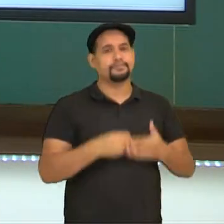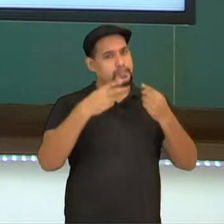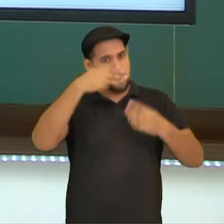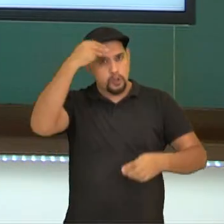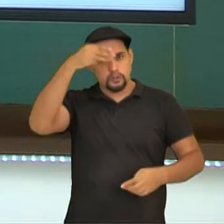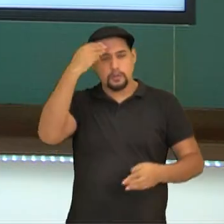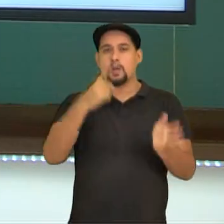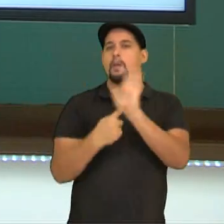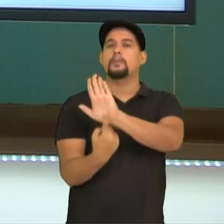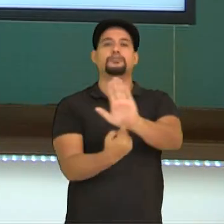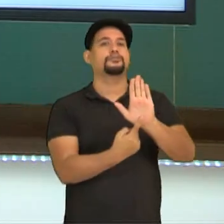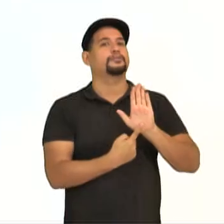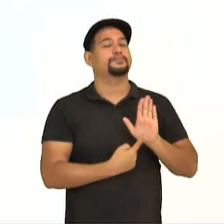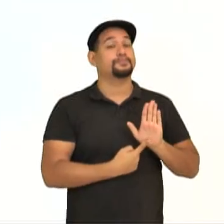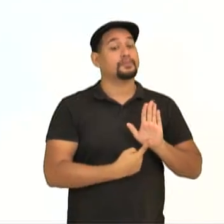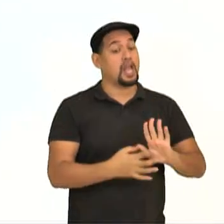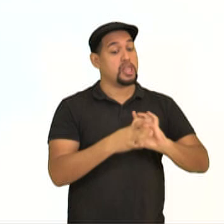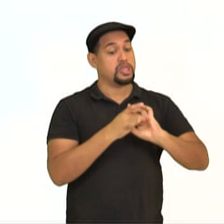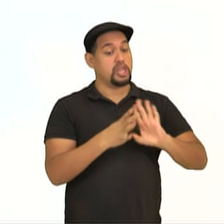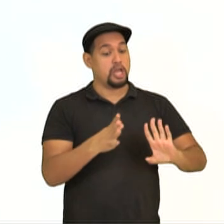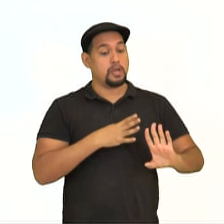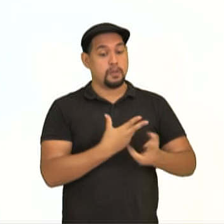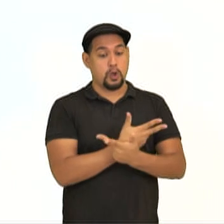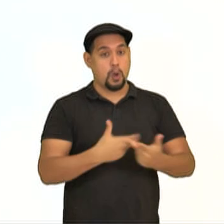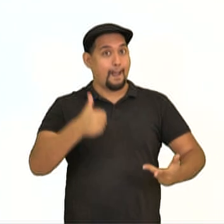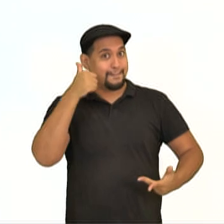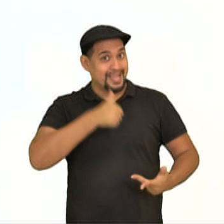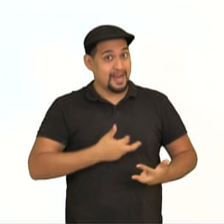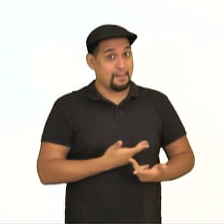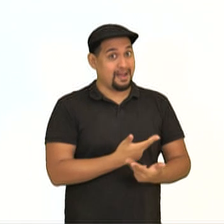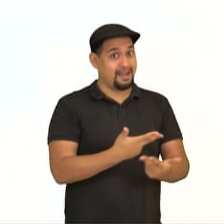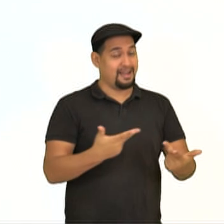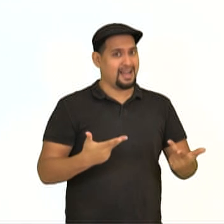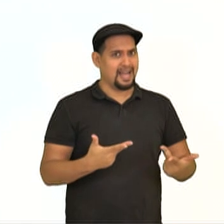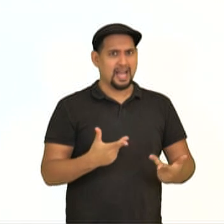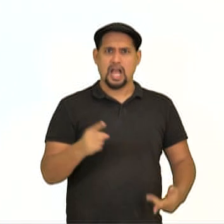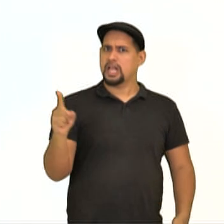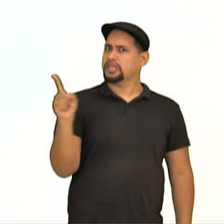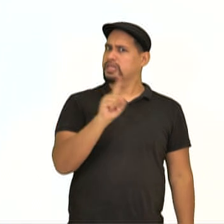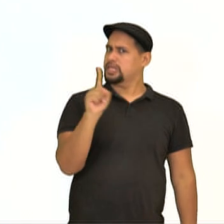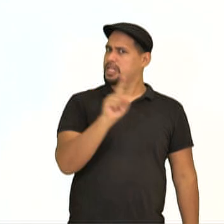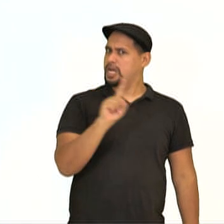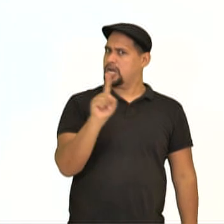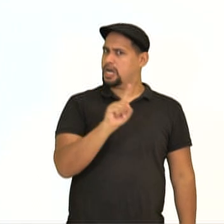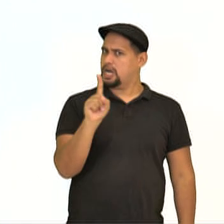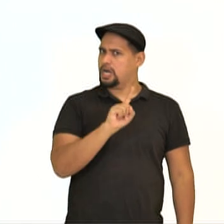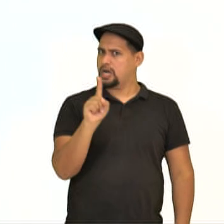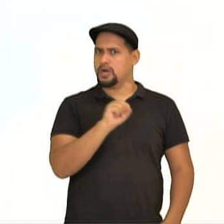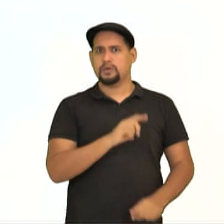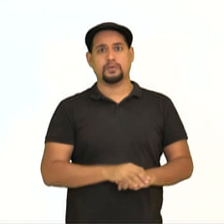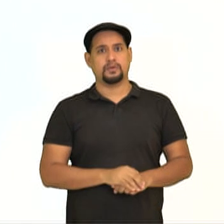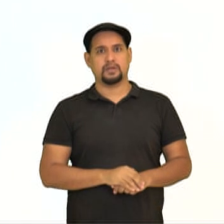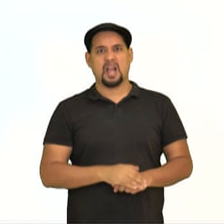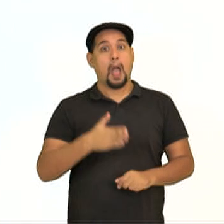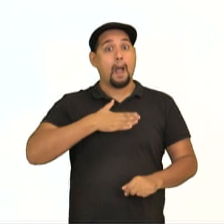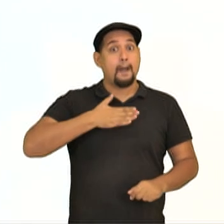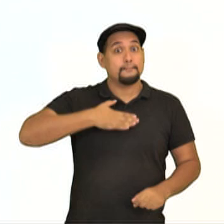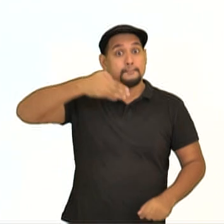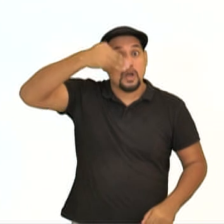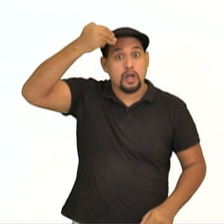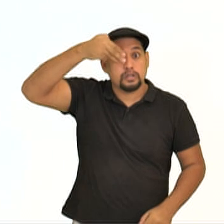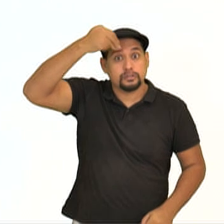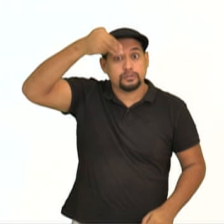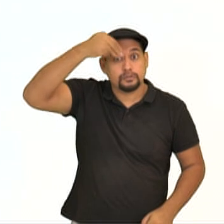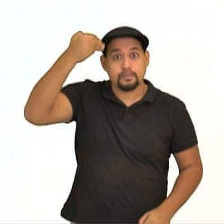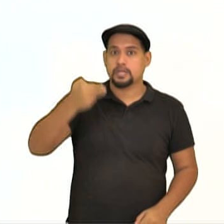sobrinho apresentou o texto. Deixo meus bens à minha irmã? Não! A meu